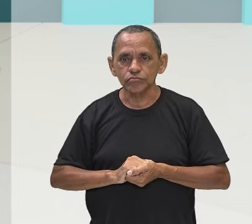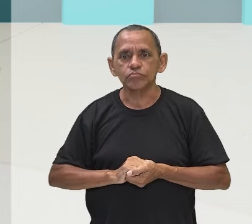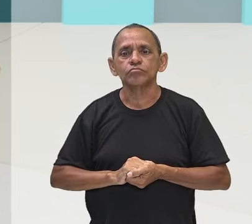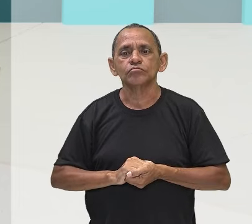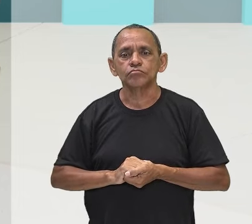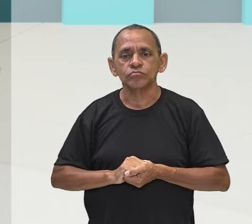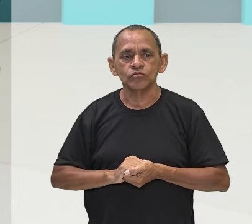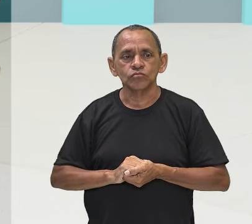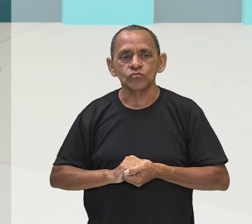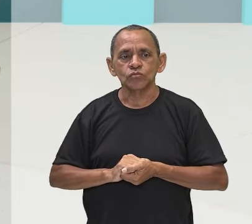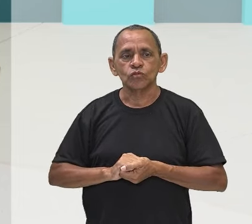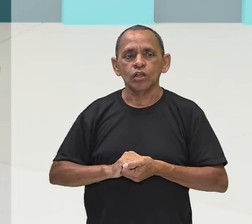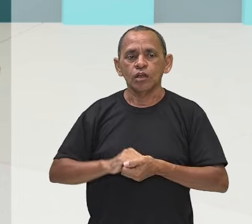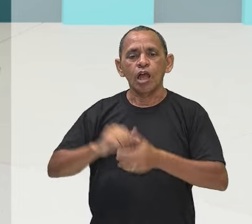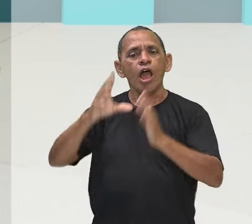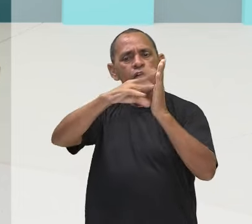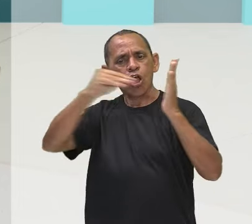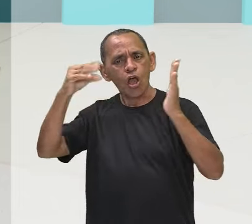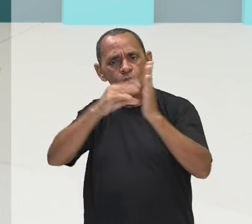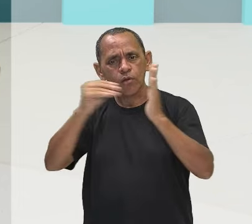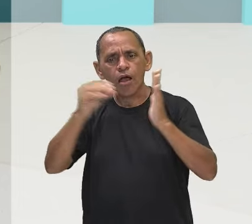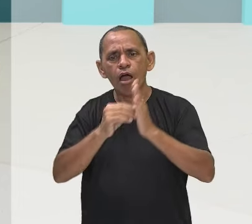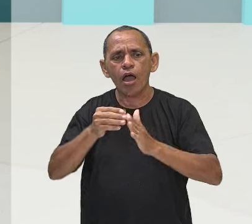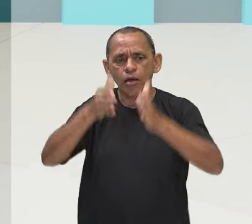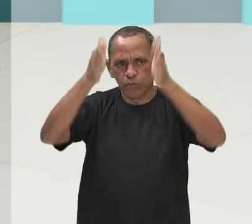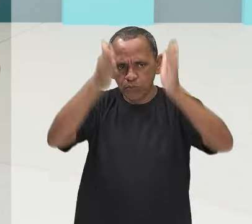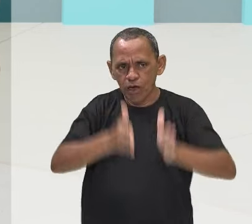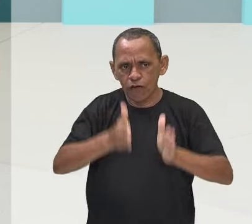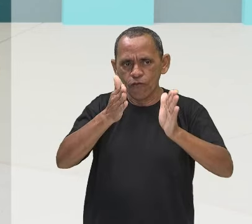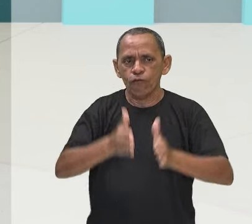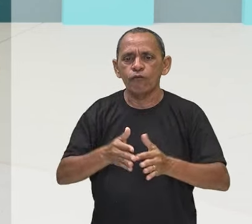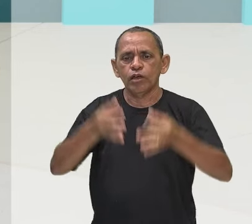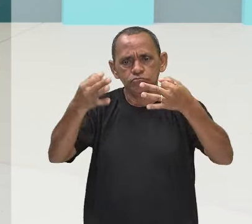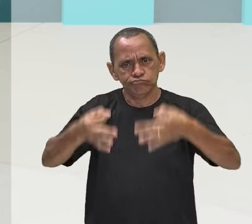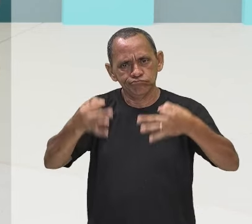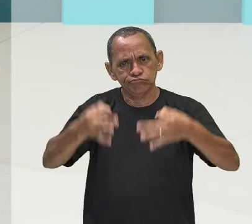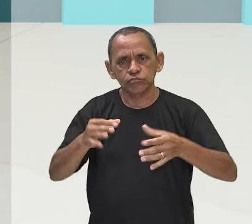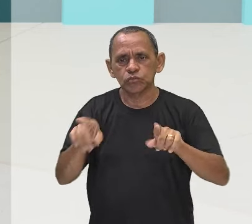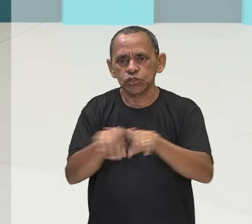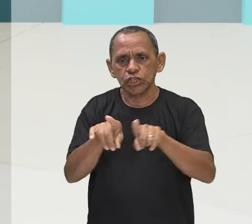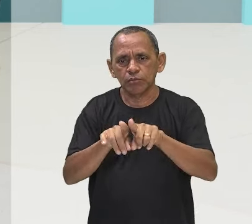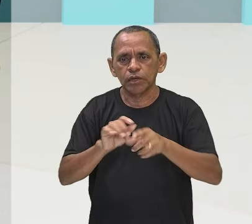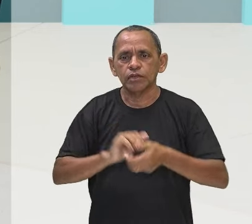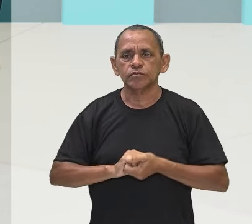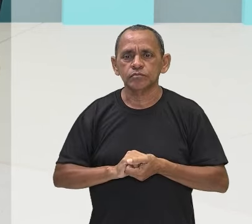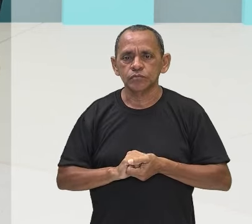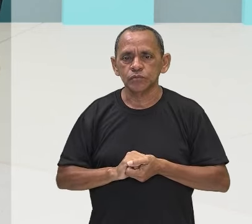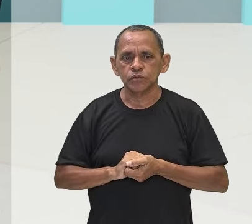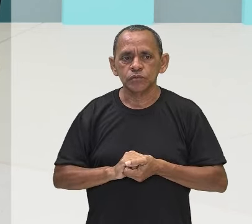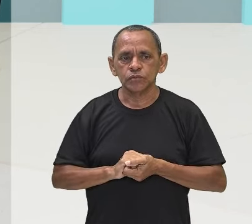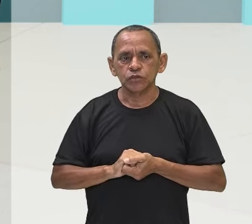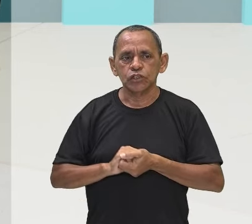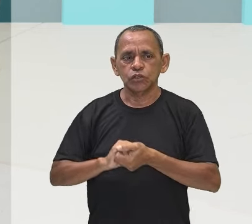perfeita, rima também perfeita, bem como o soneto. Então, agora a gente vai entender quais são esses aspectos aí. Quando eu falo que é muito formal, é